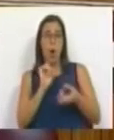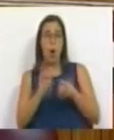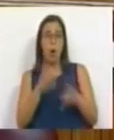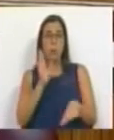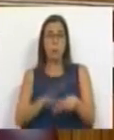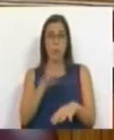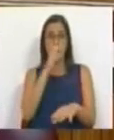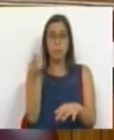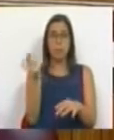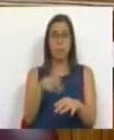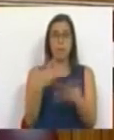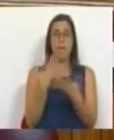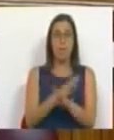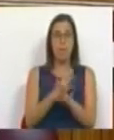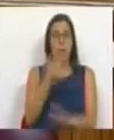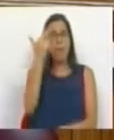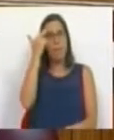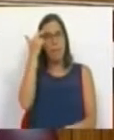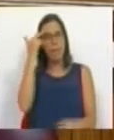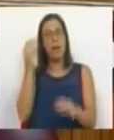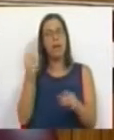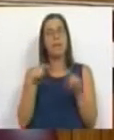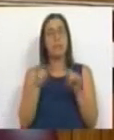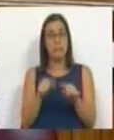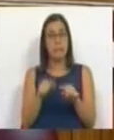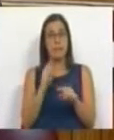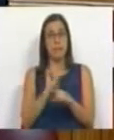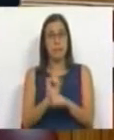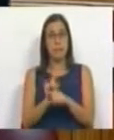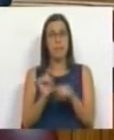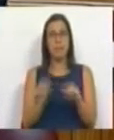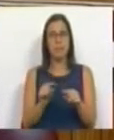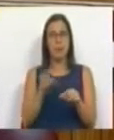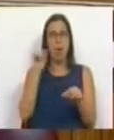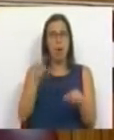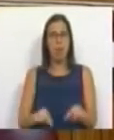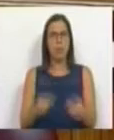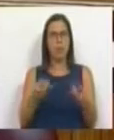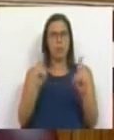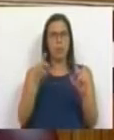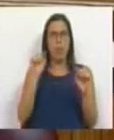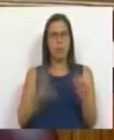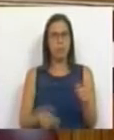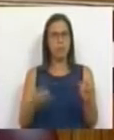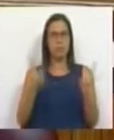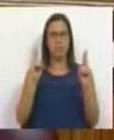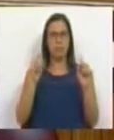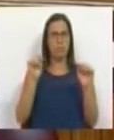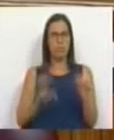o combate aos fogos na região autónoma da Madeira e que esse dispositivo seja prontamente